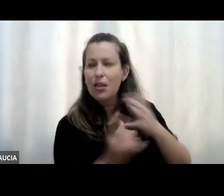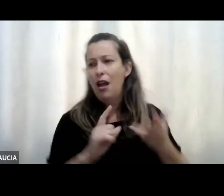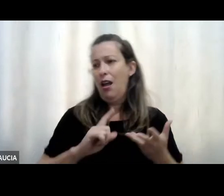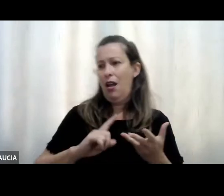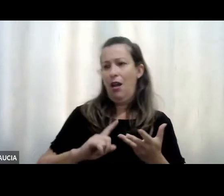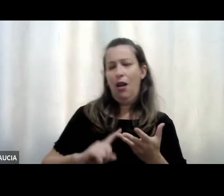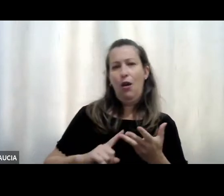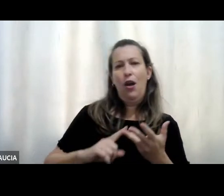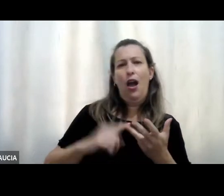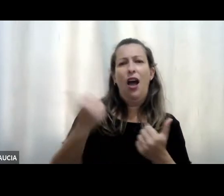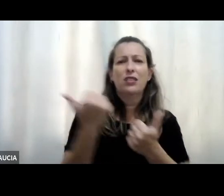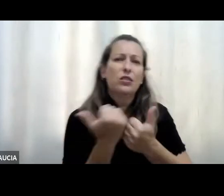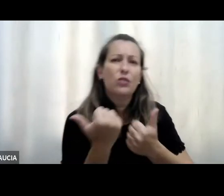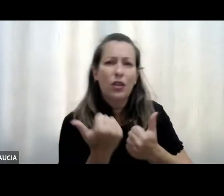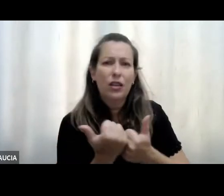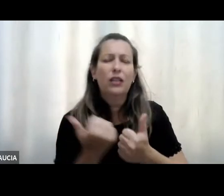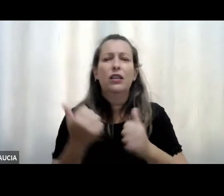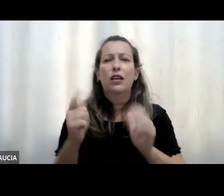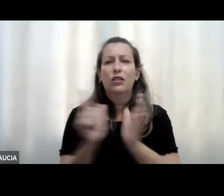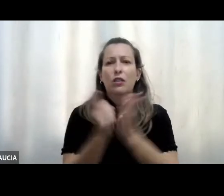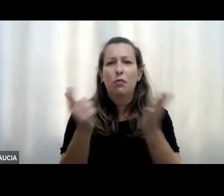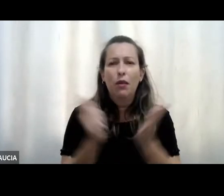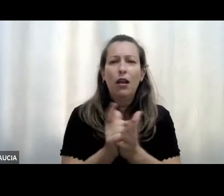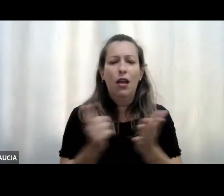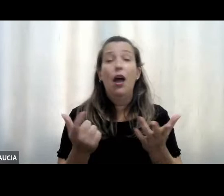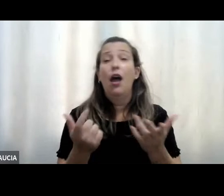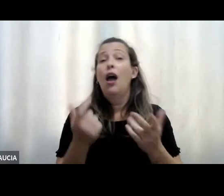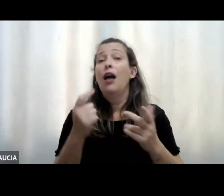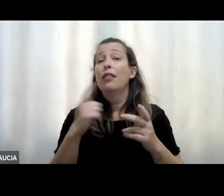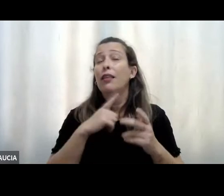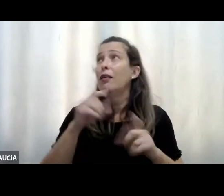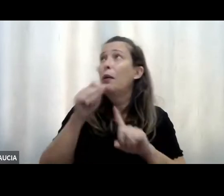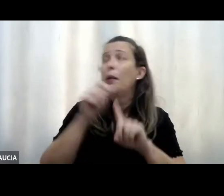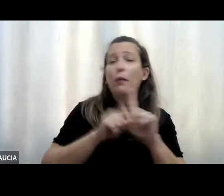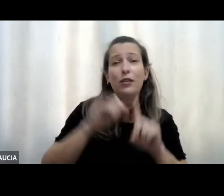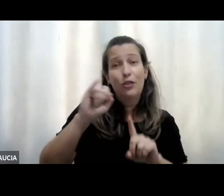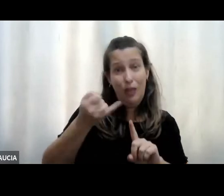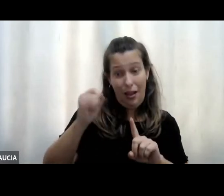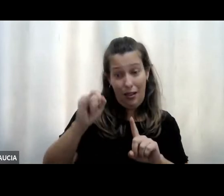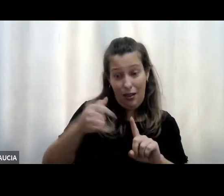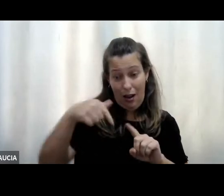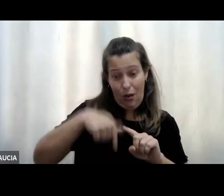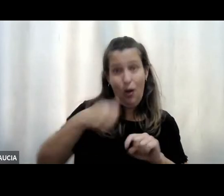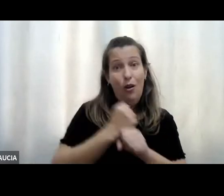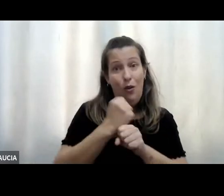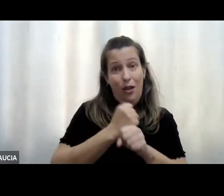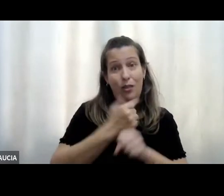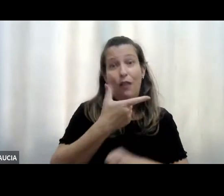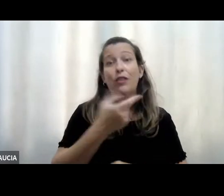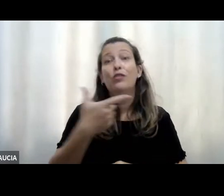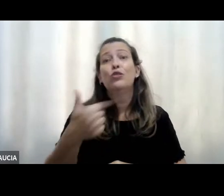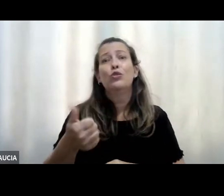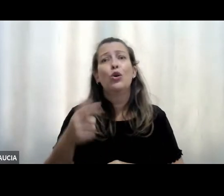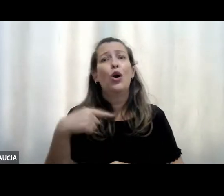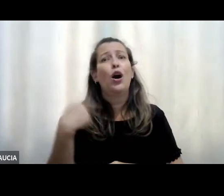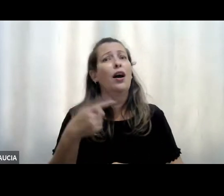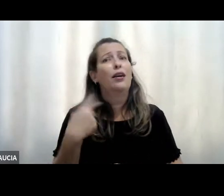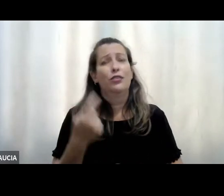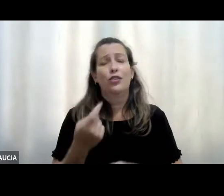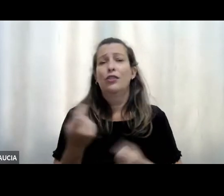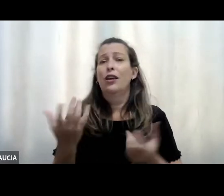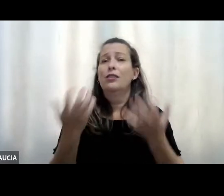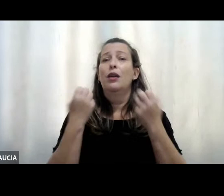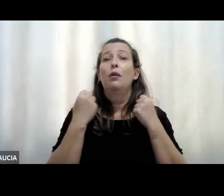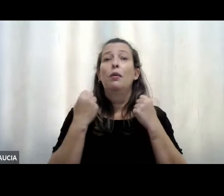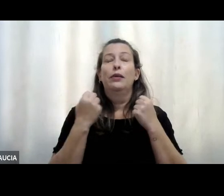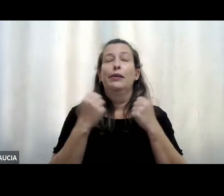imprensa. A gente teve momentos, principalmente em janeiro desse ano, que a gente recebia cerca de 100 pedidos de assessoria de